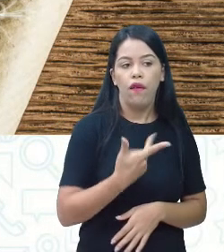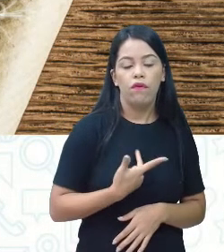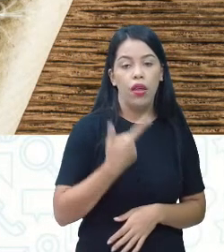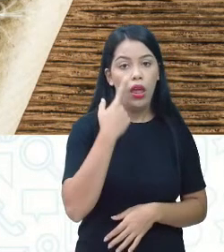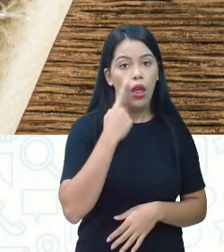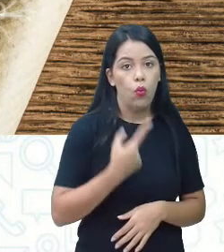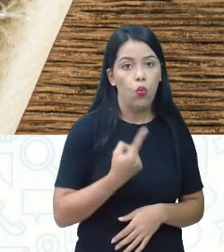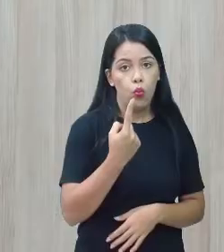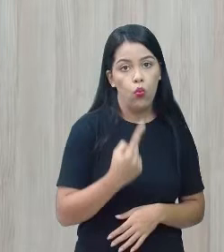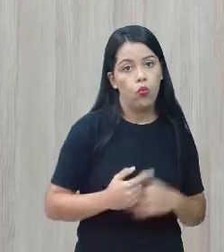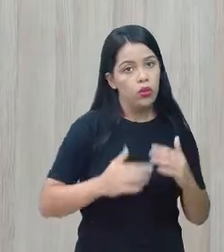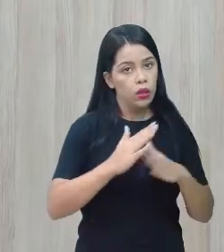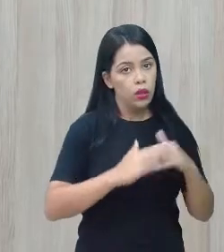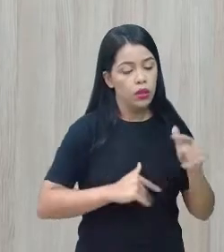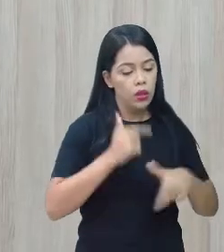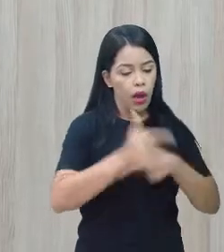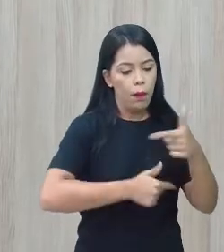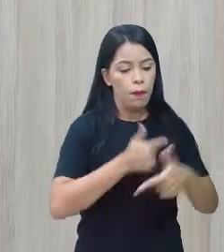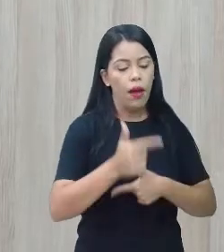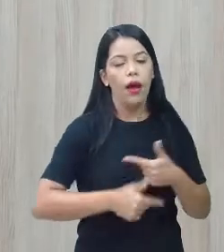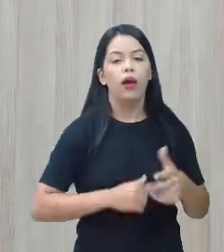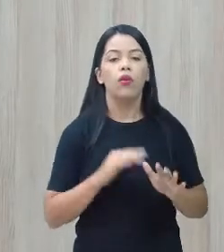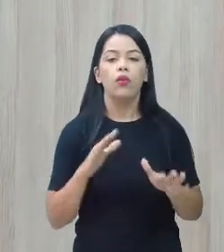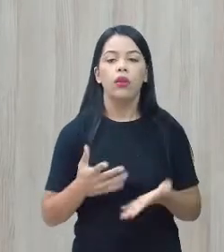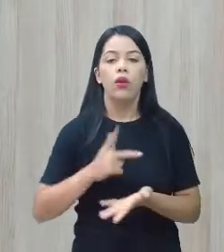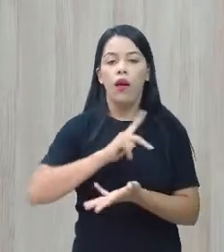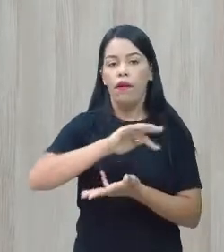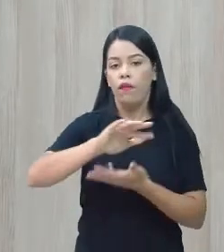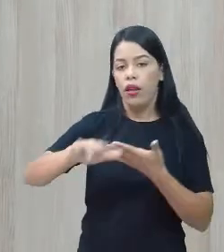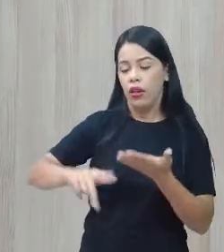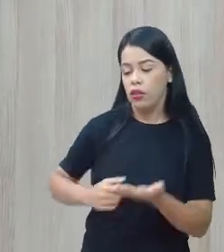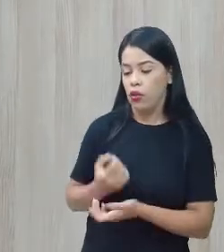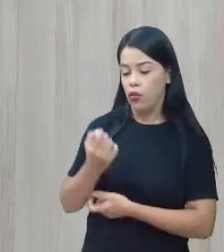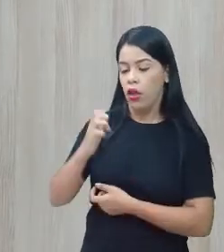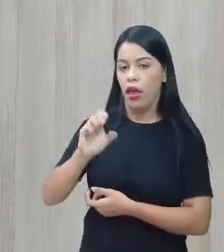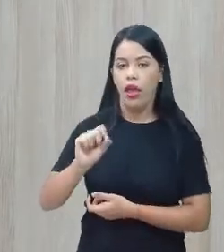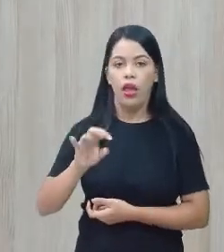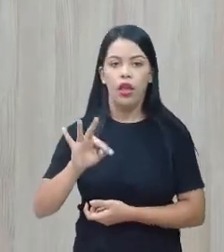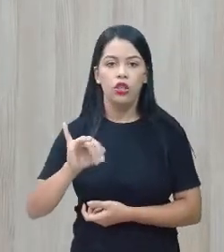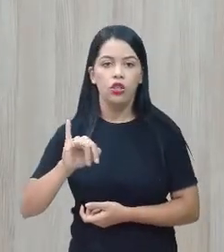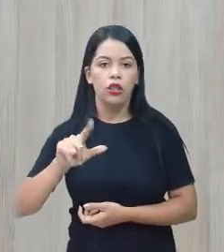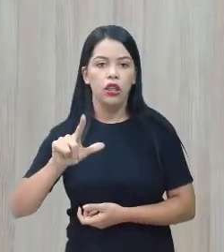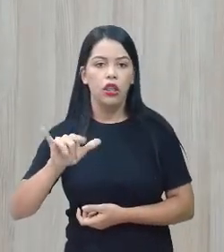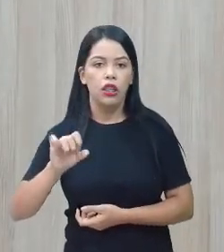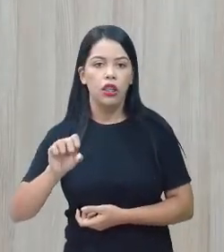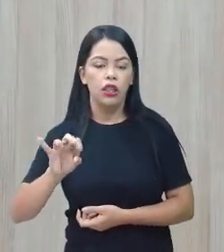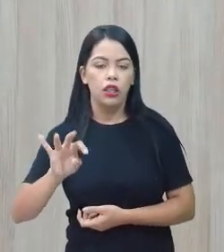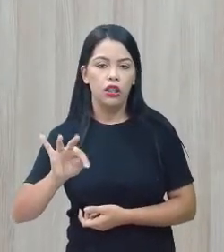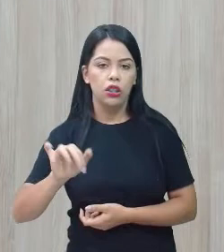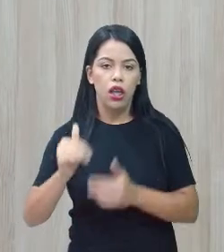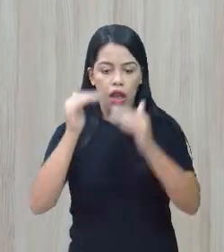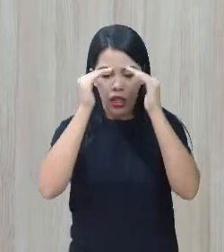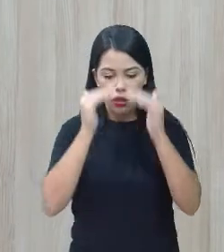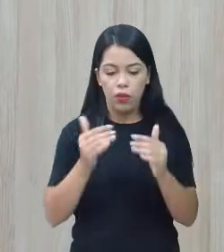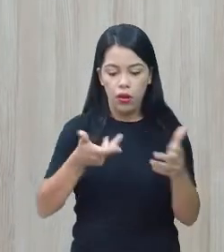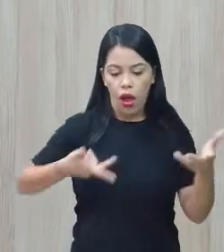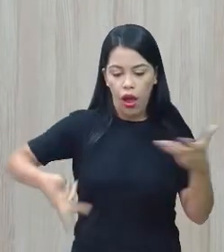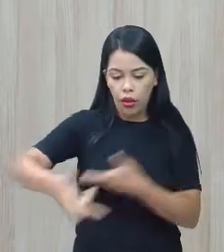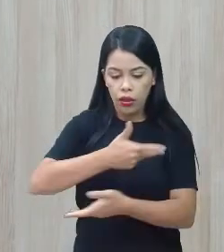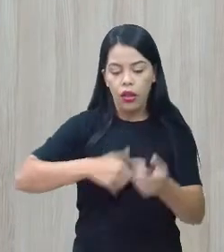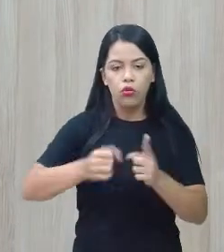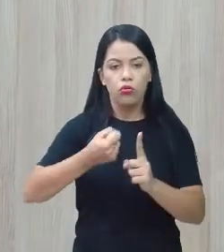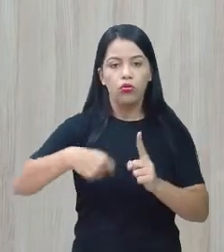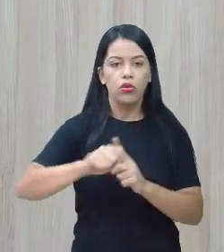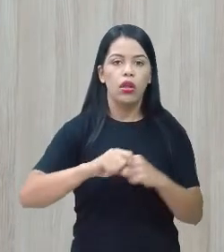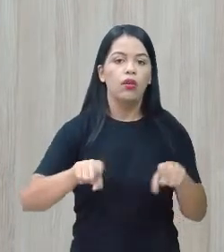e avós. E as variações estilísticas, elas respeitam as situações de interação social e os